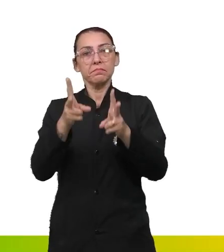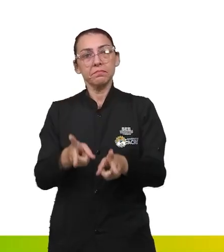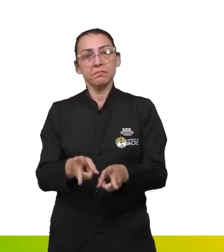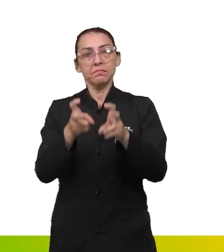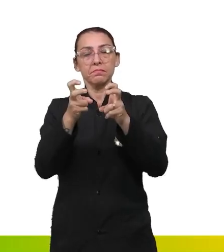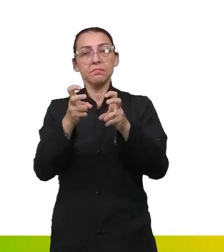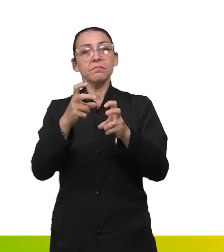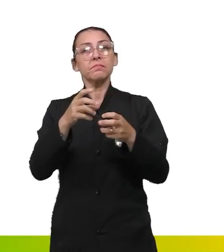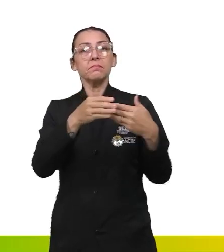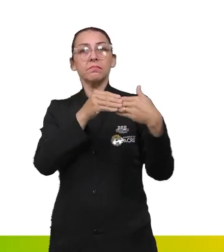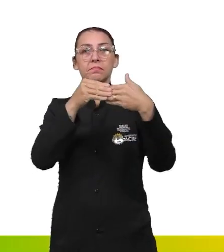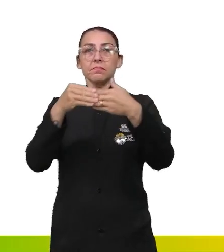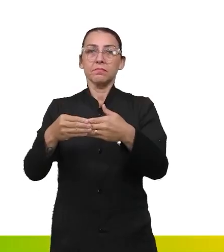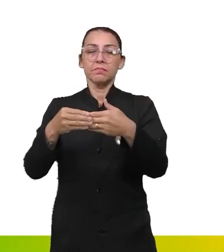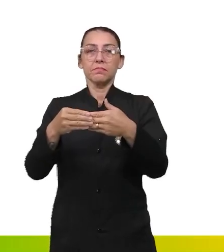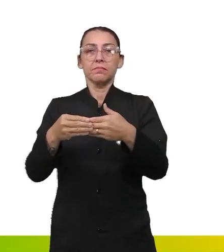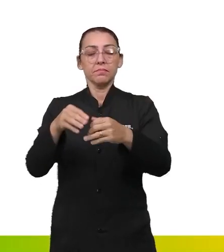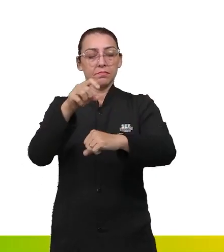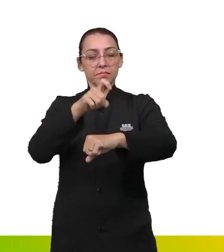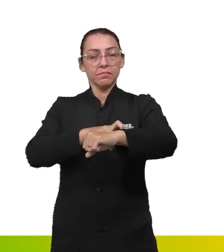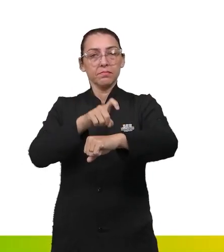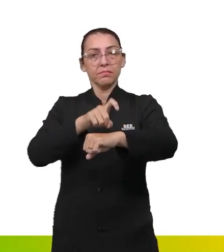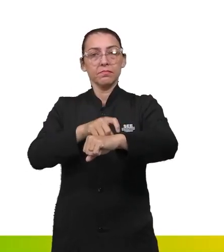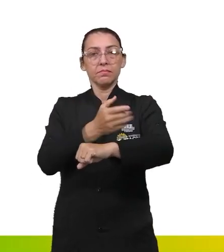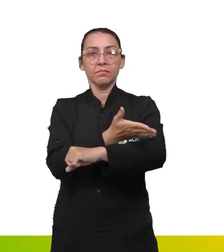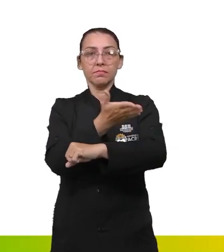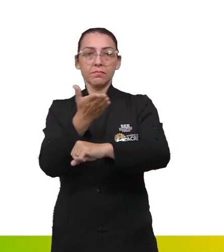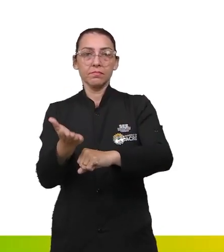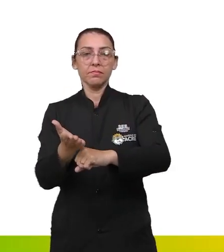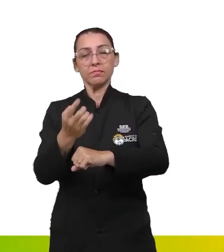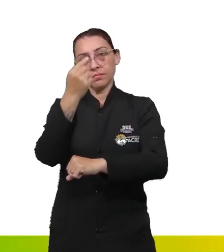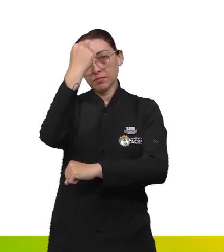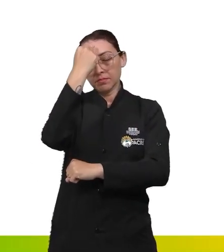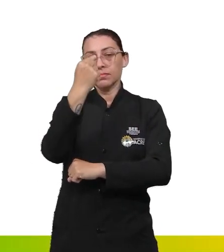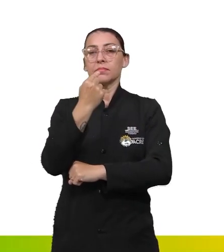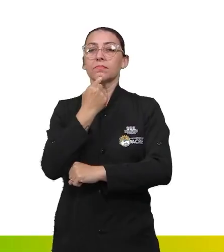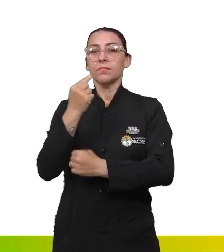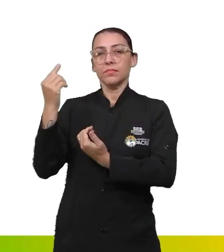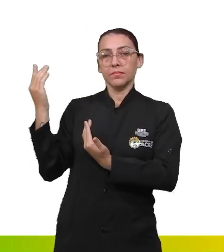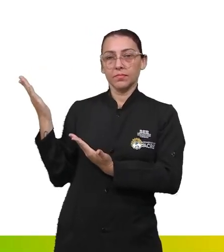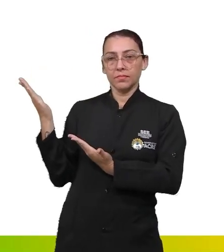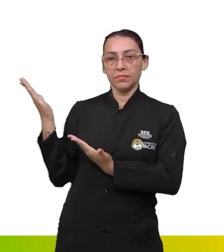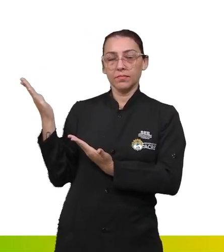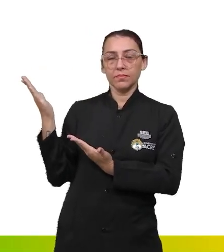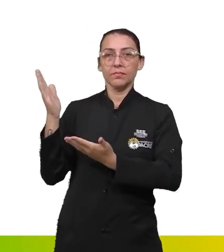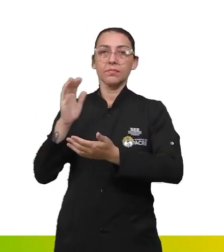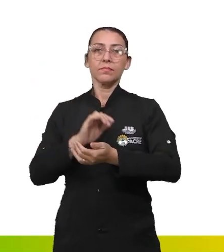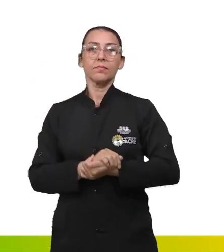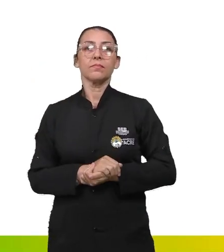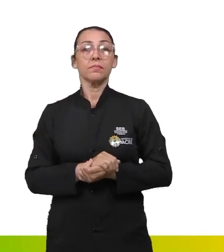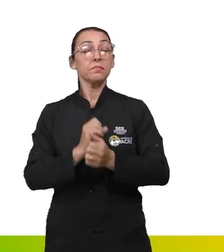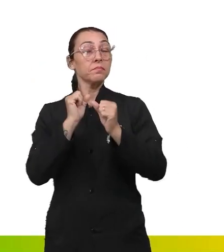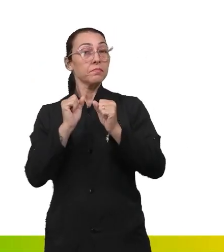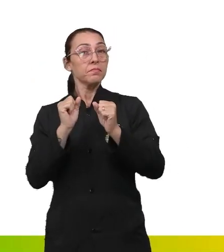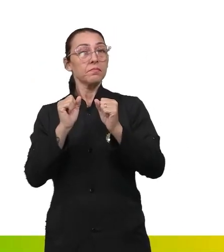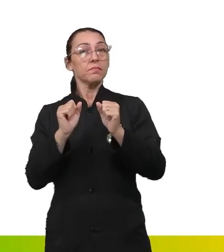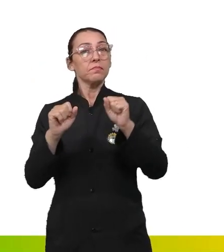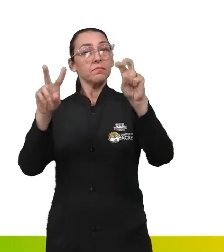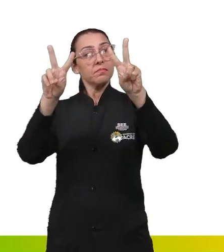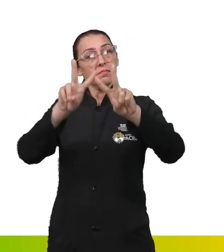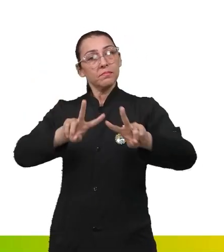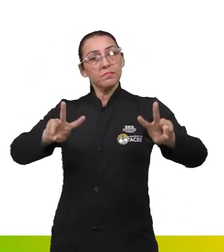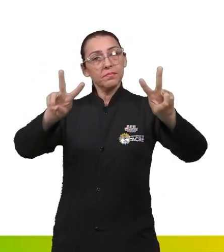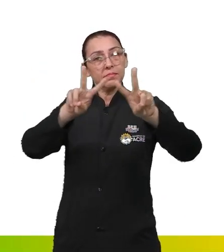observar, eu trago nesse momento para vocês uma imagem e nessa imagem vocês podem